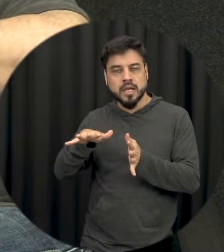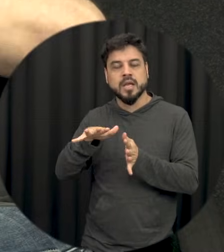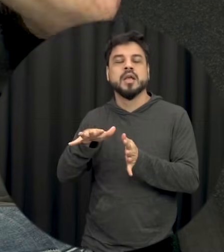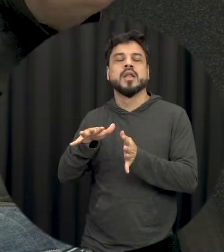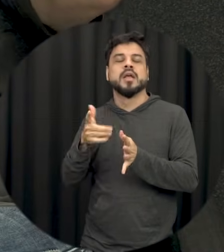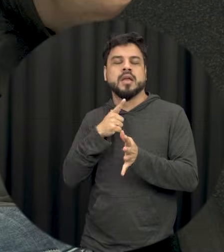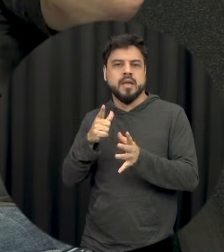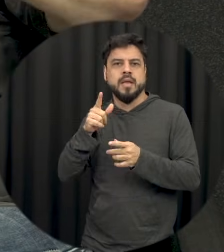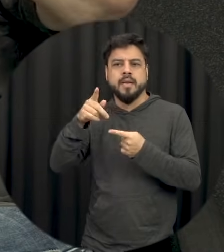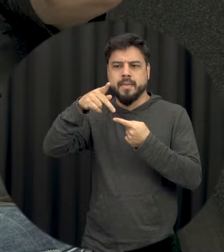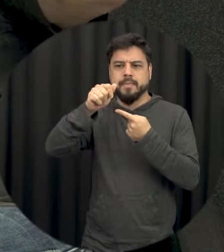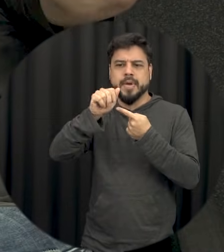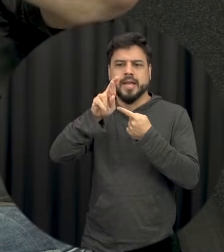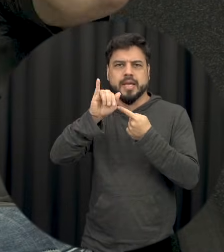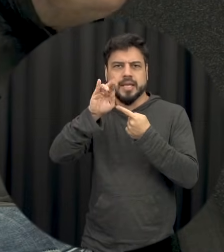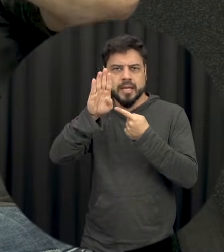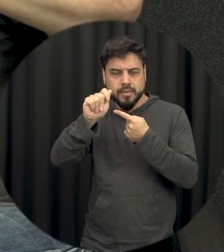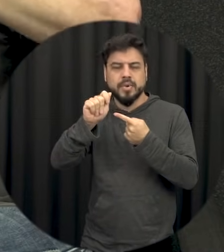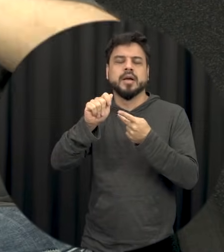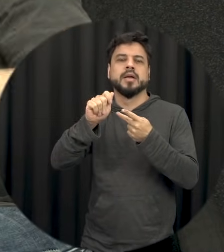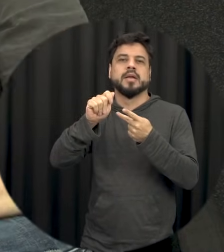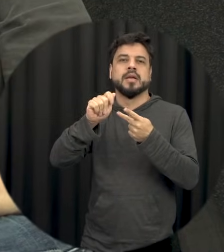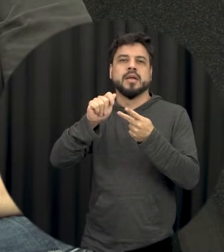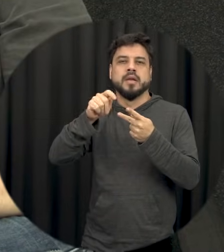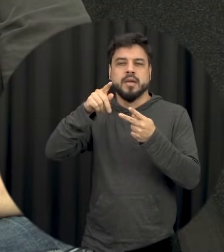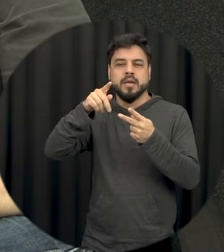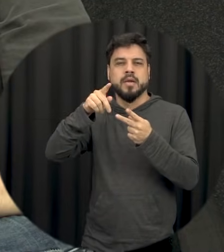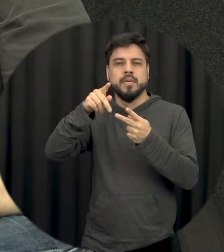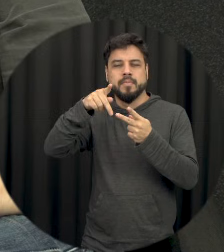Paraíba, Pernambuco, Rio Grande do Norte, fundamentalmente, né, nessa parte do